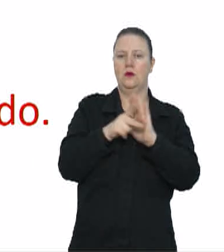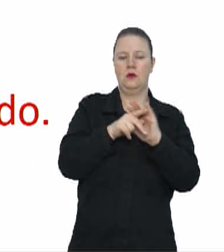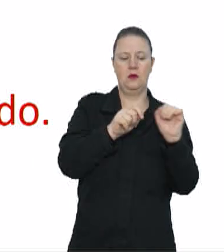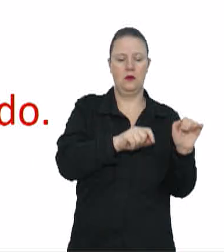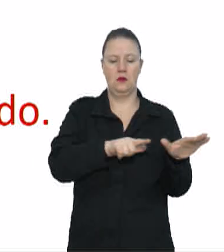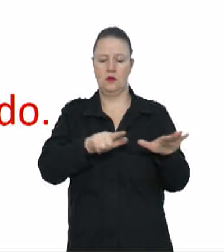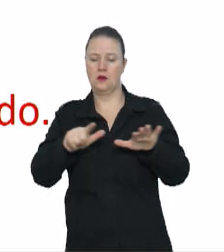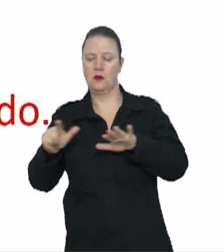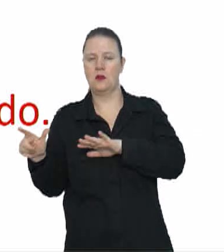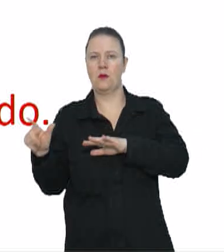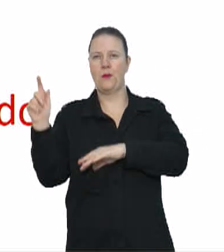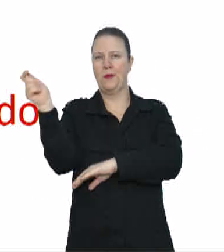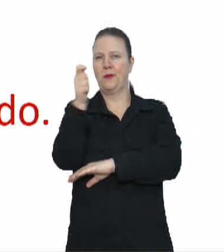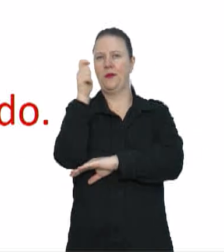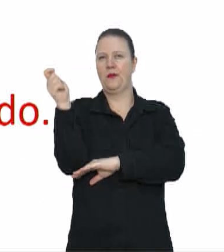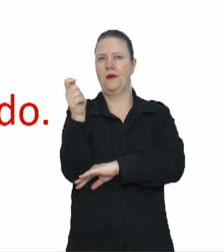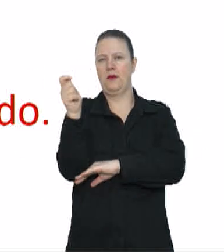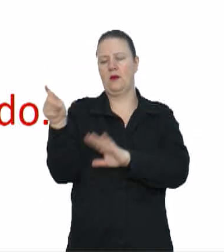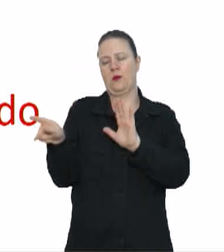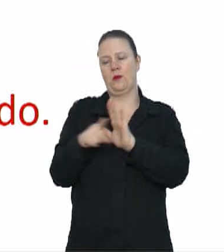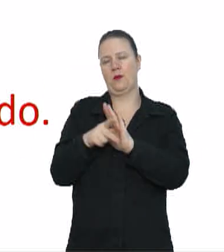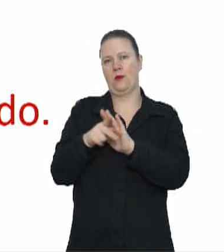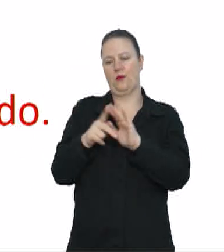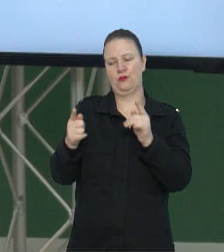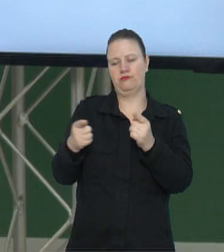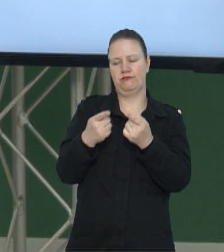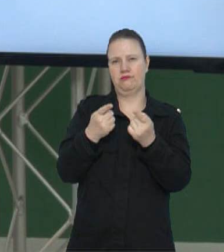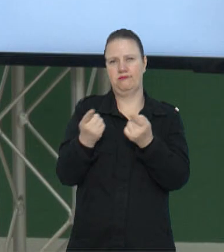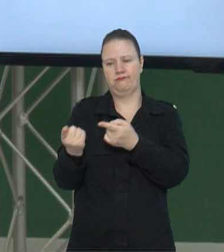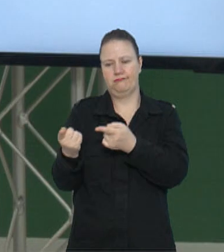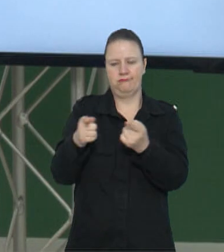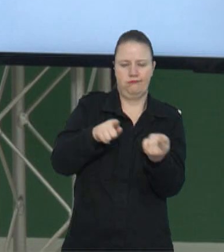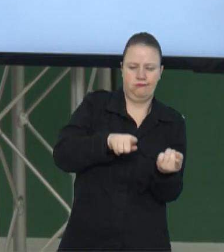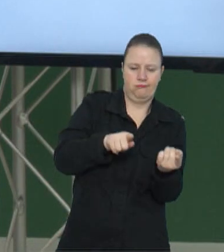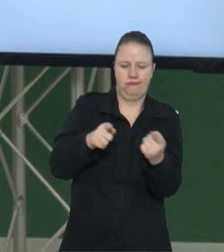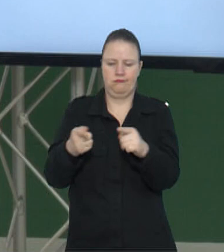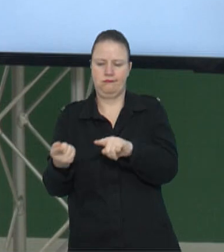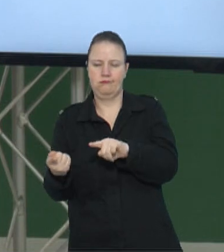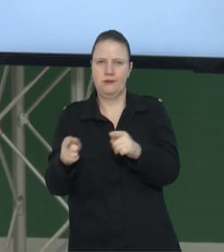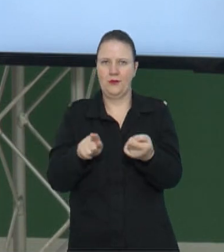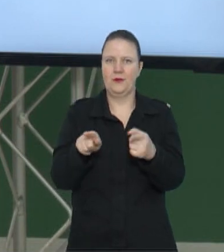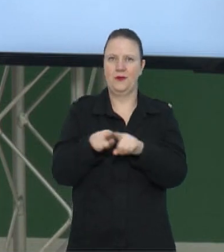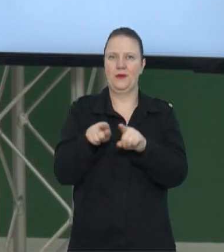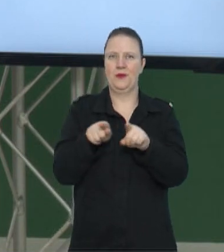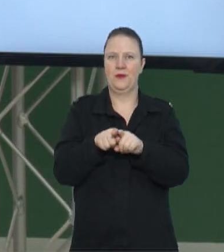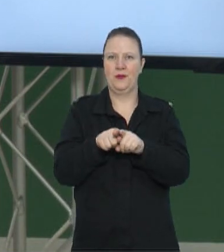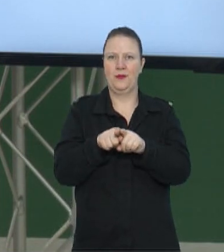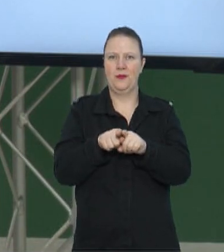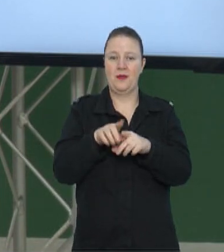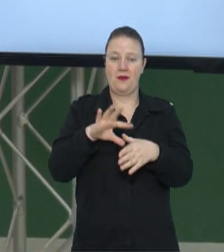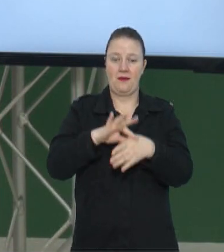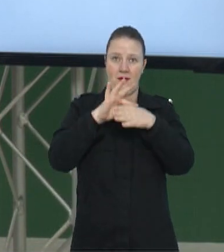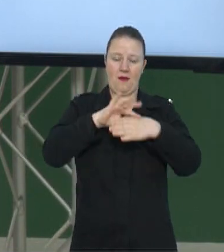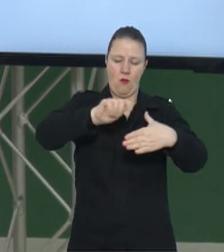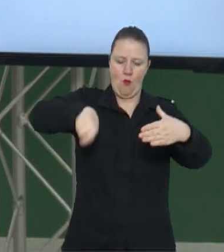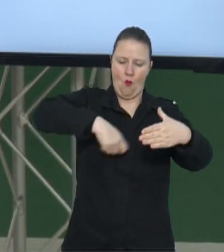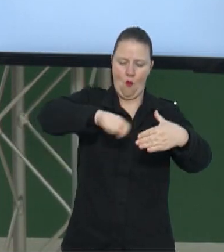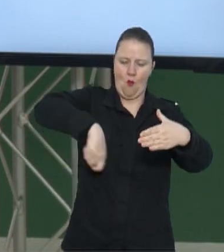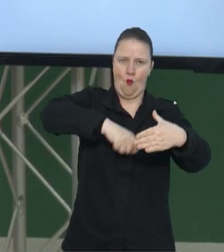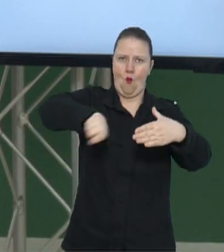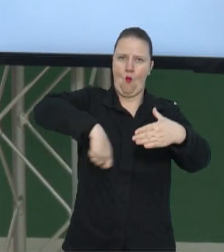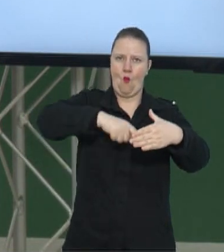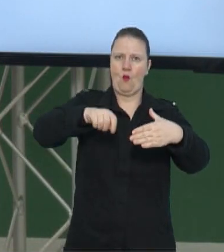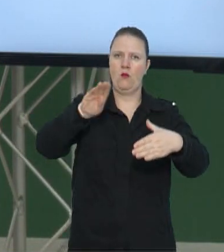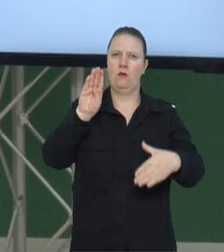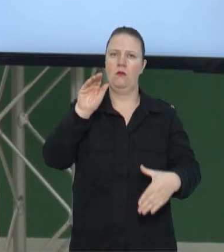farroupilha, pratos típicos, o churrasco e o barreado. Vocês poderiam usar outros exemplos, mas como a gente falou mais desses em aula, então ali, só